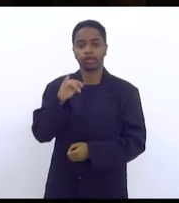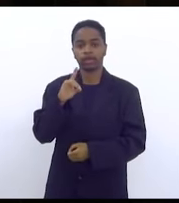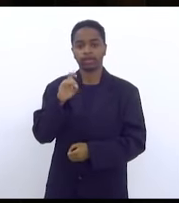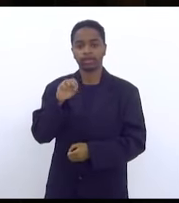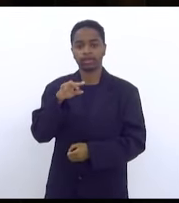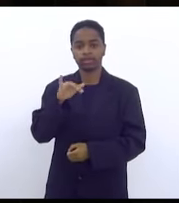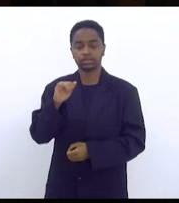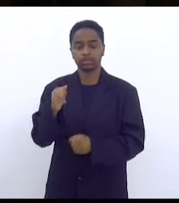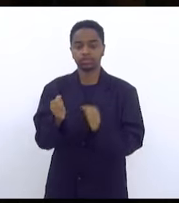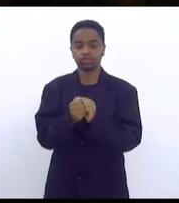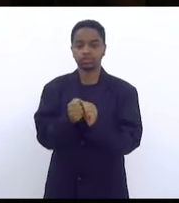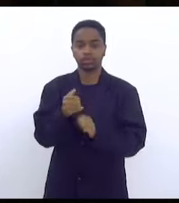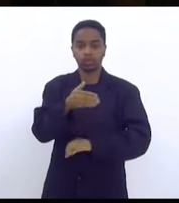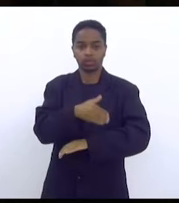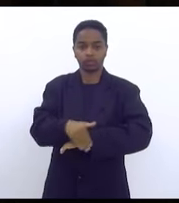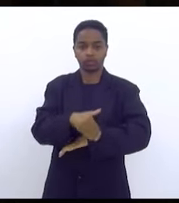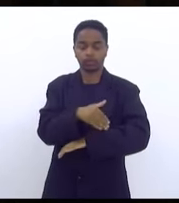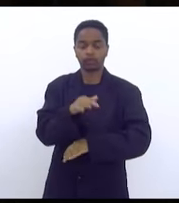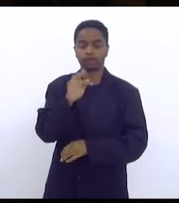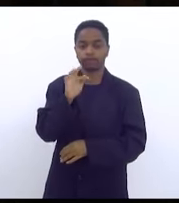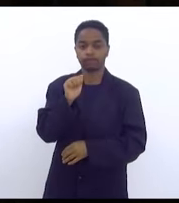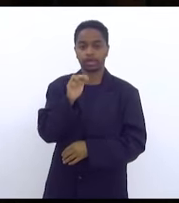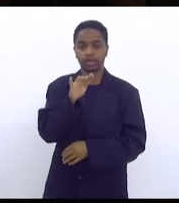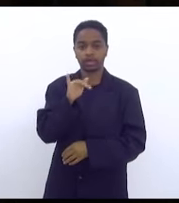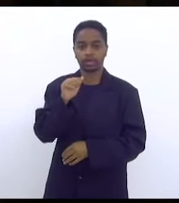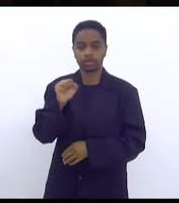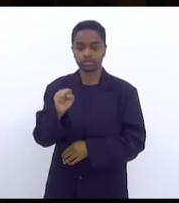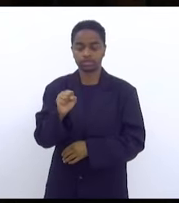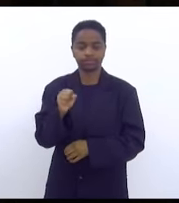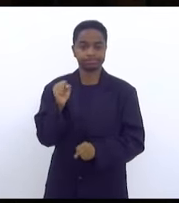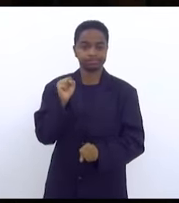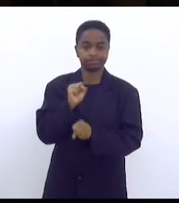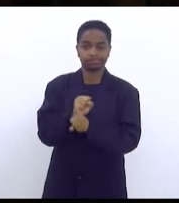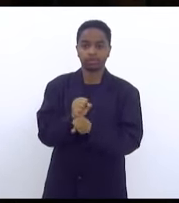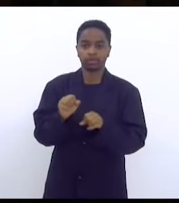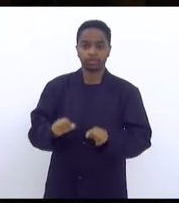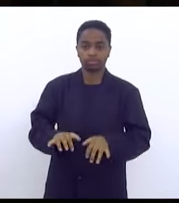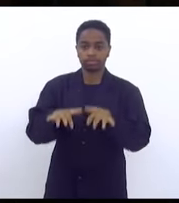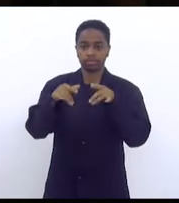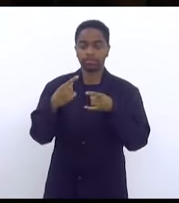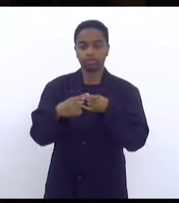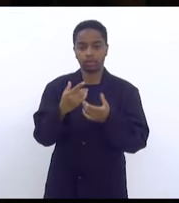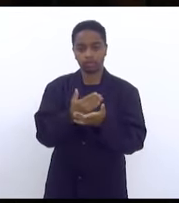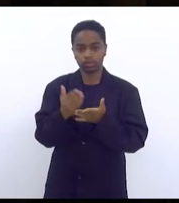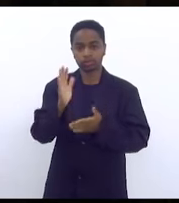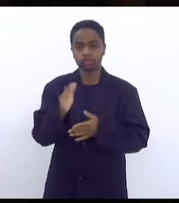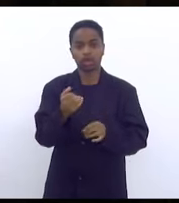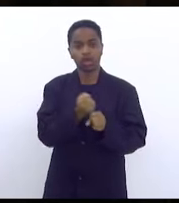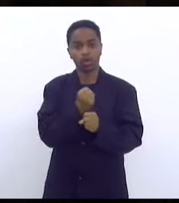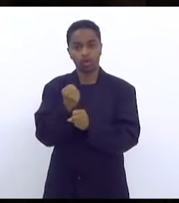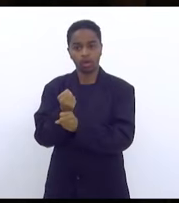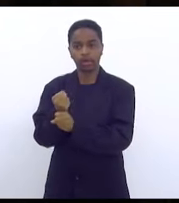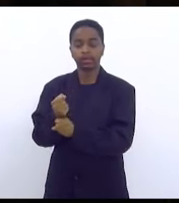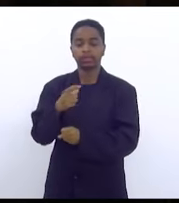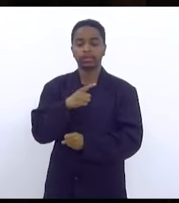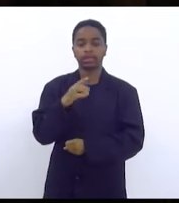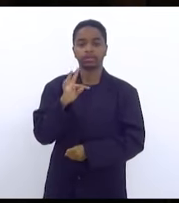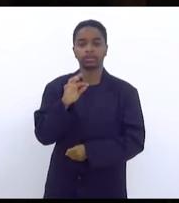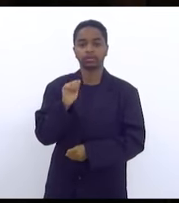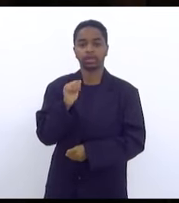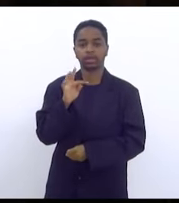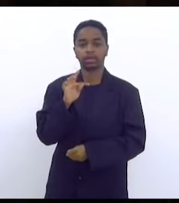rua Farias, é o fim das enchentes. As obras já começaram, vai ter lá o tatuzão para